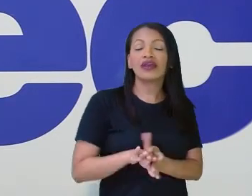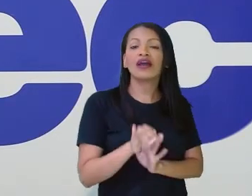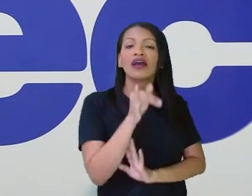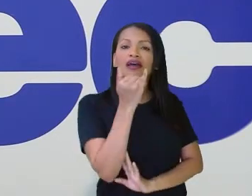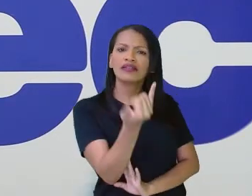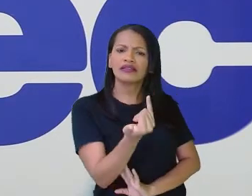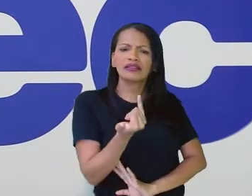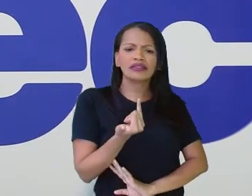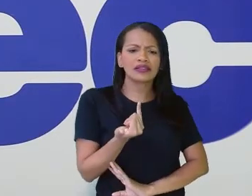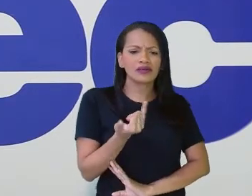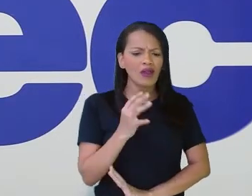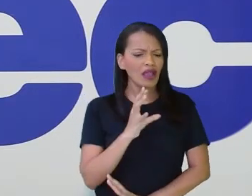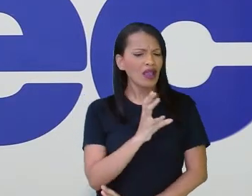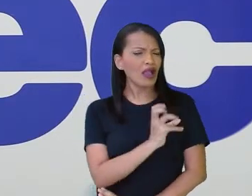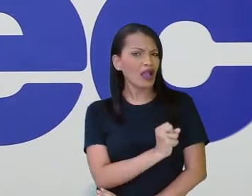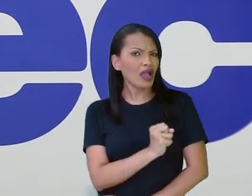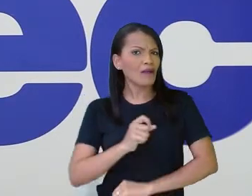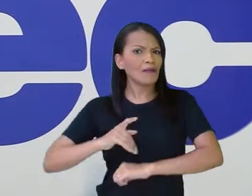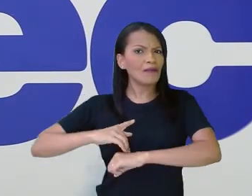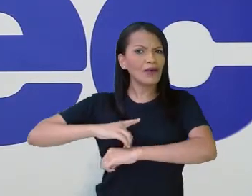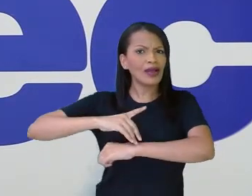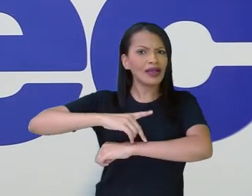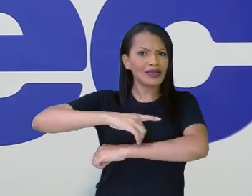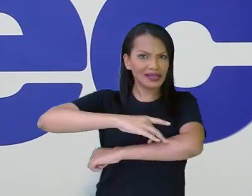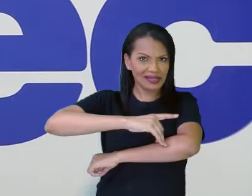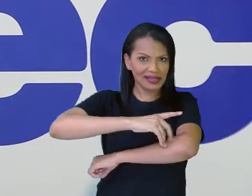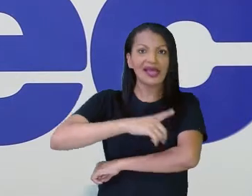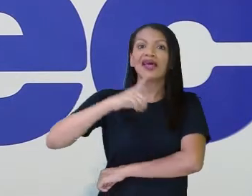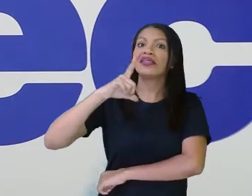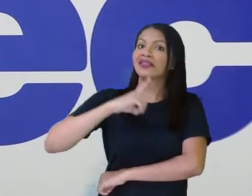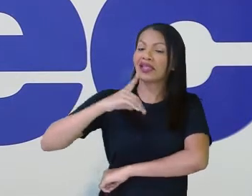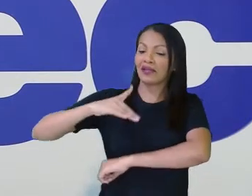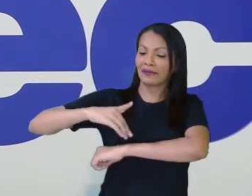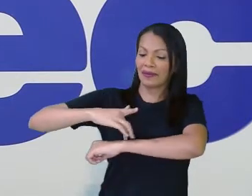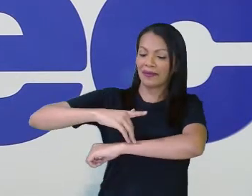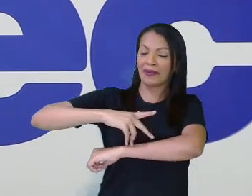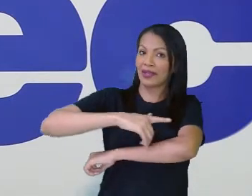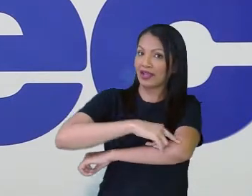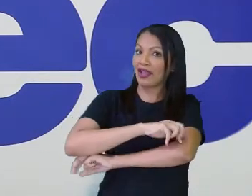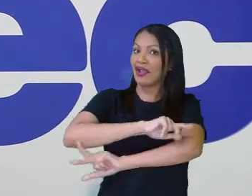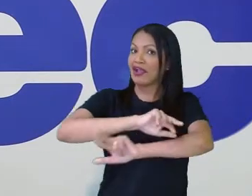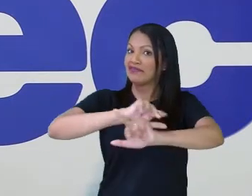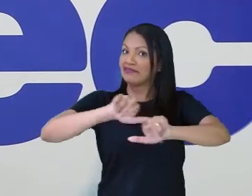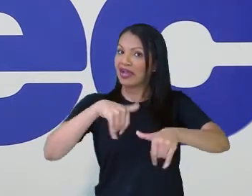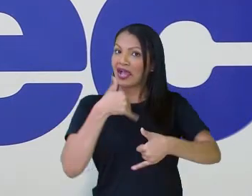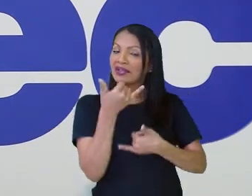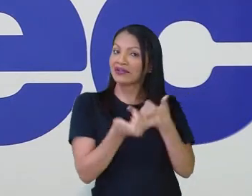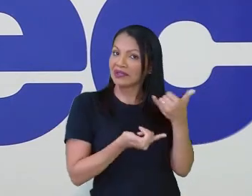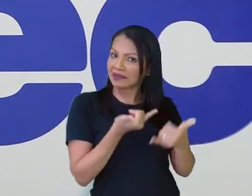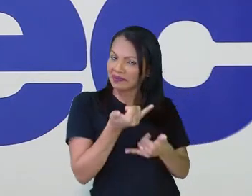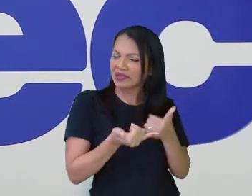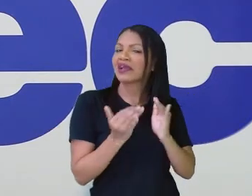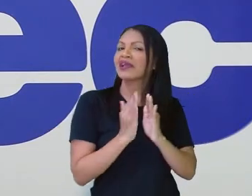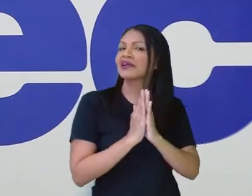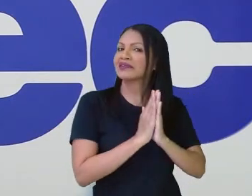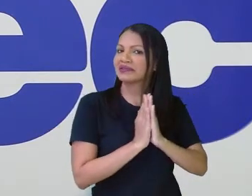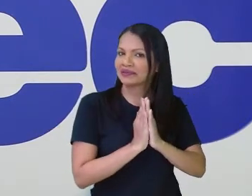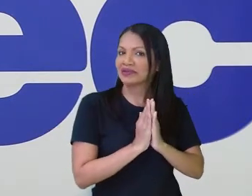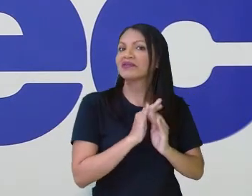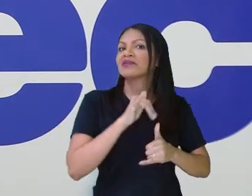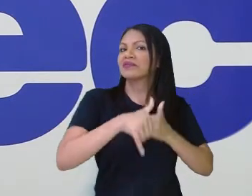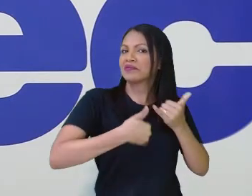que ele ama dinossauros e que ele tem dinossauros de brinquedo. Ai, Davi, eu também gosto muito de dinossauro,